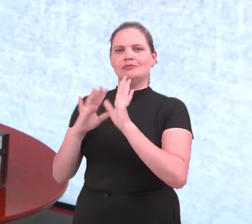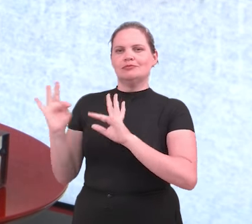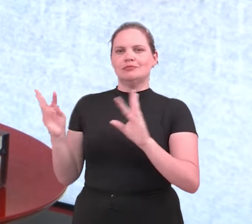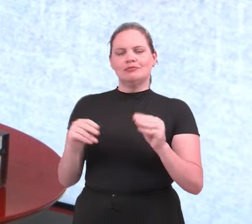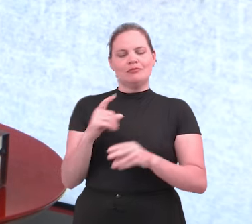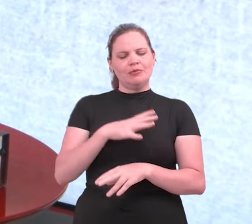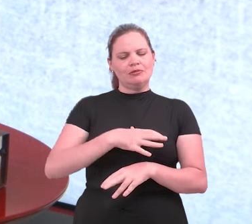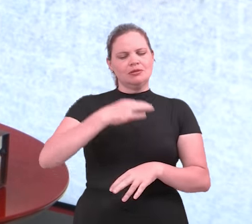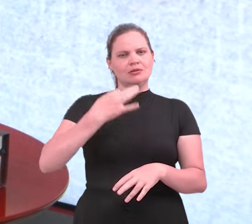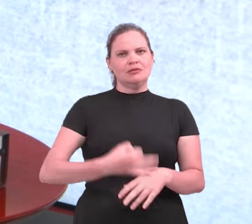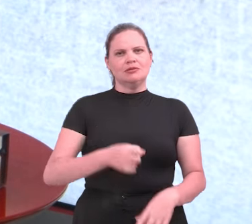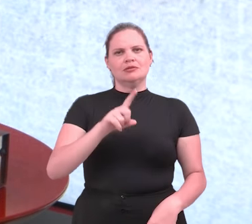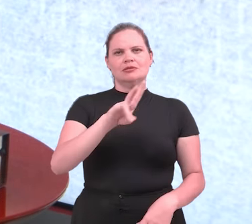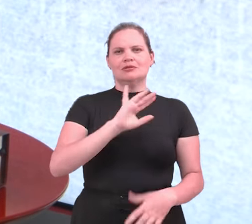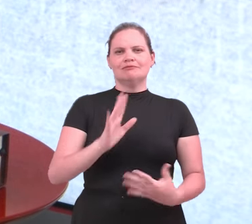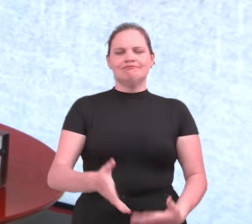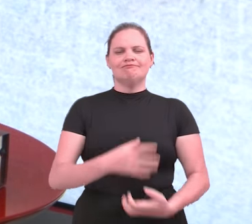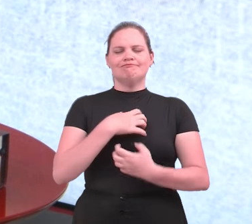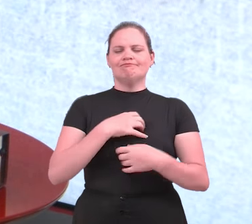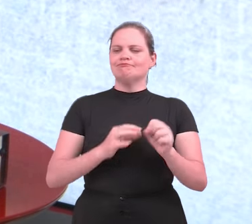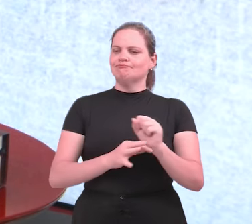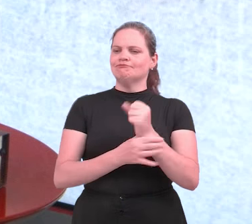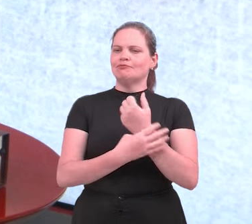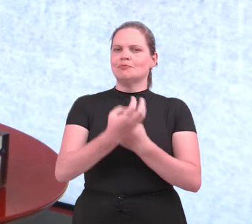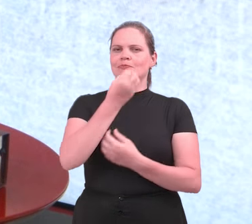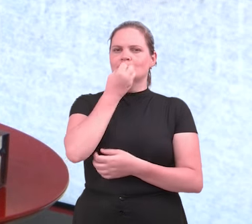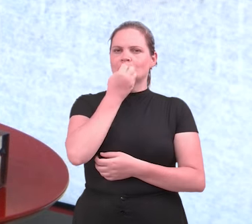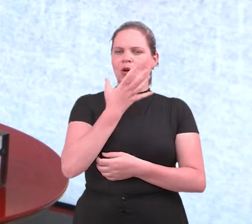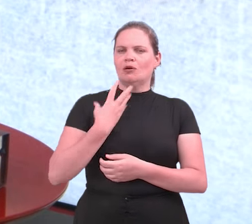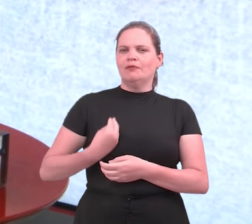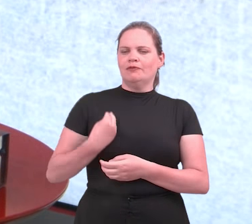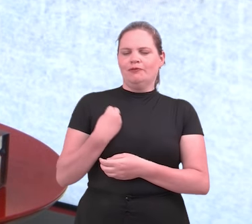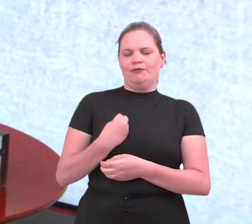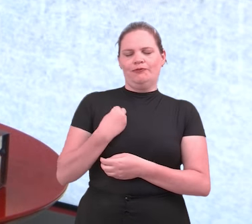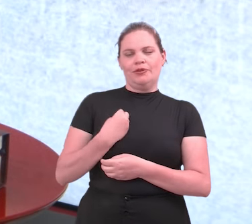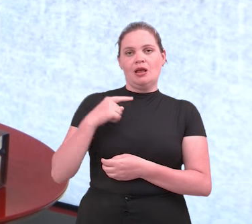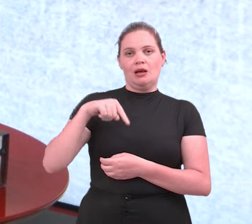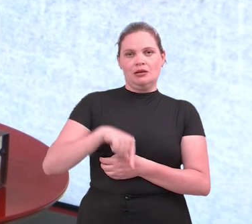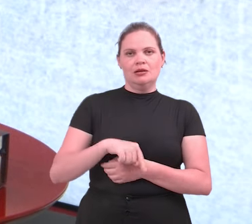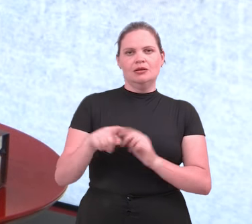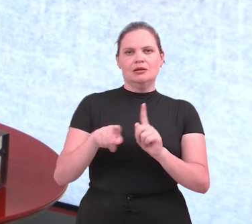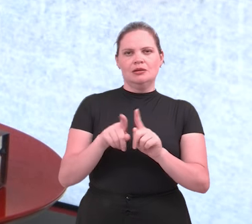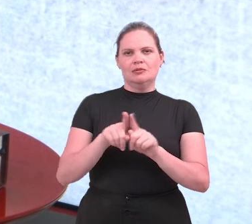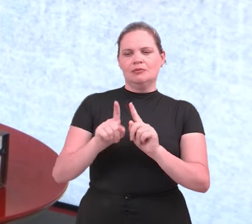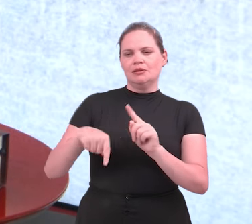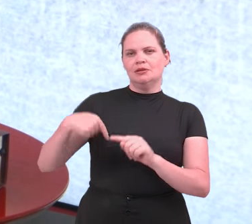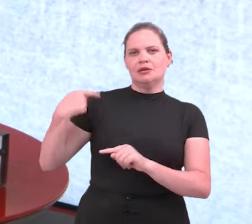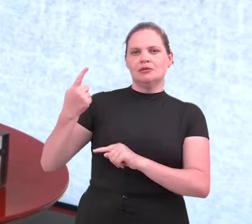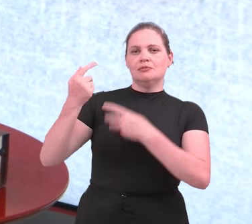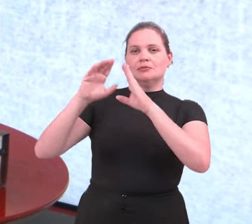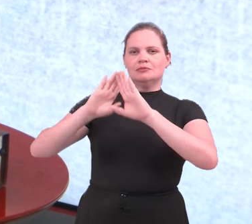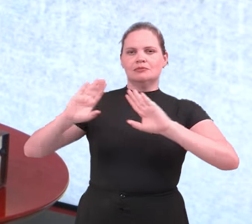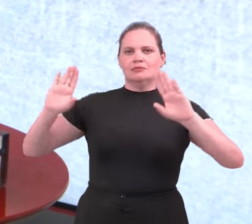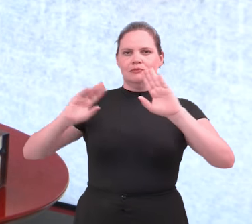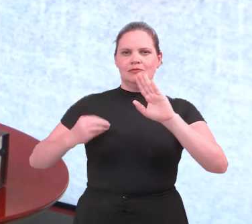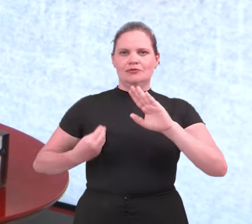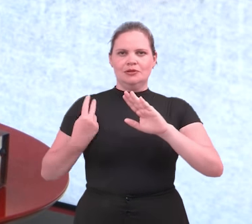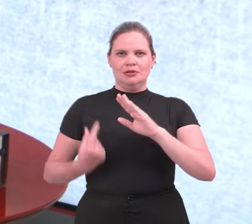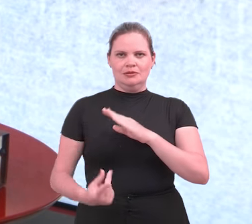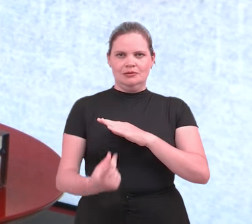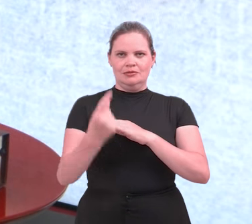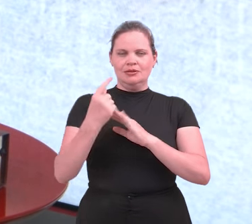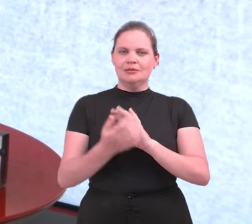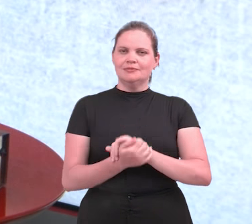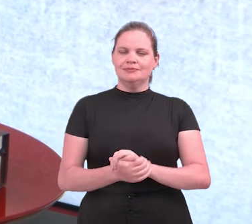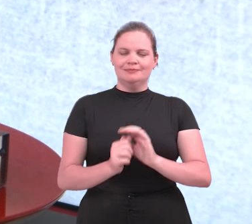vai te dar garantia de viver bem esta vida presente e também viver com certeza a vida